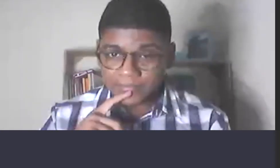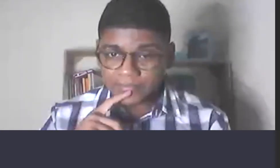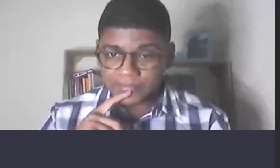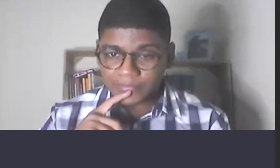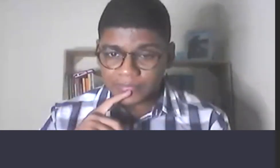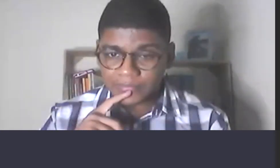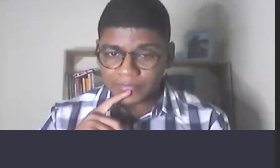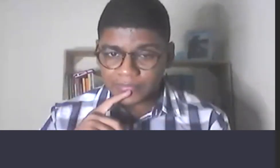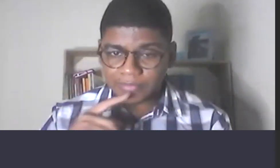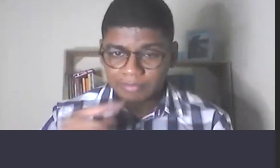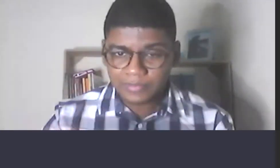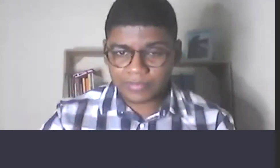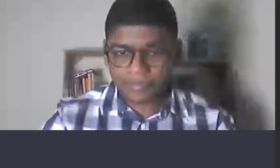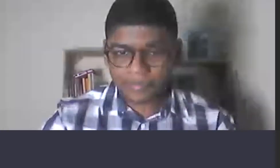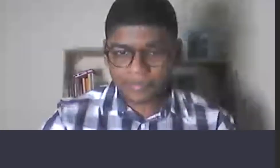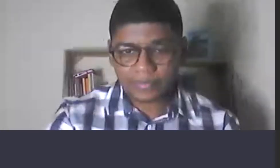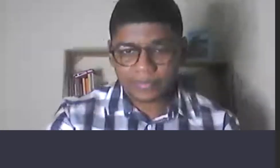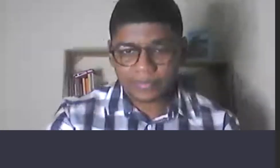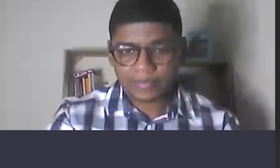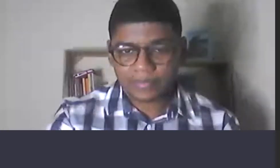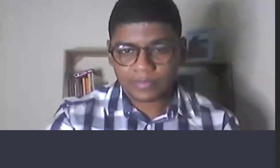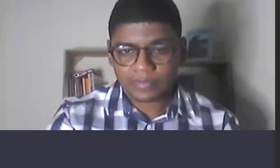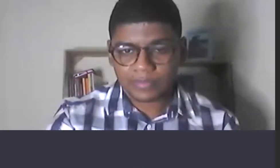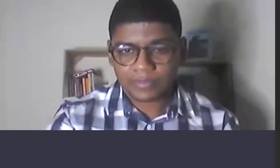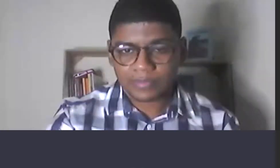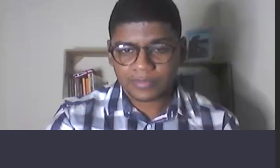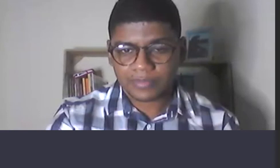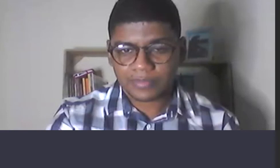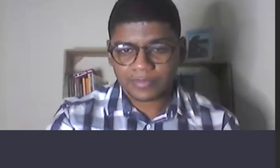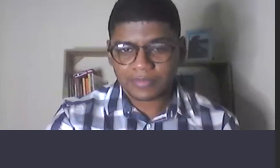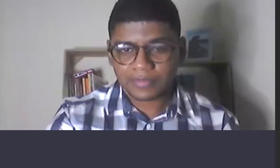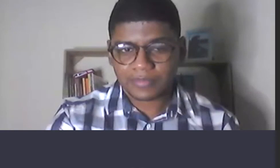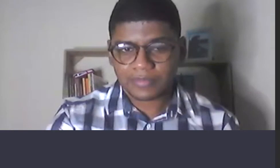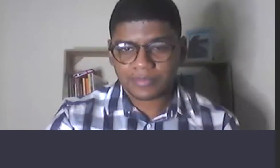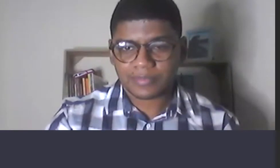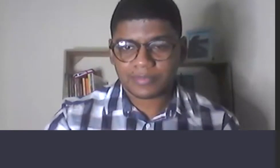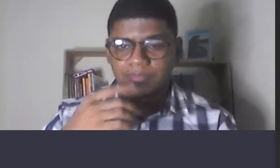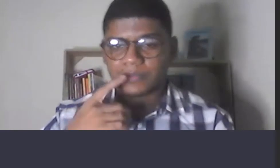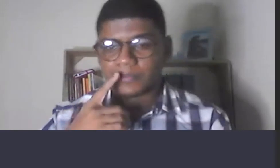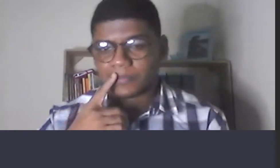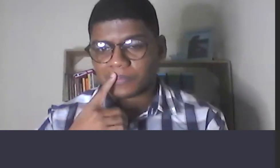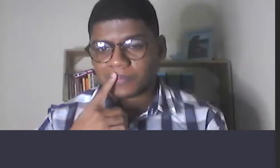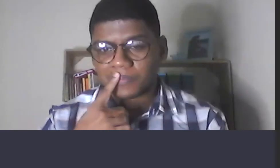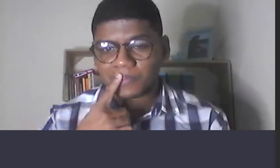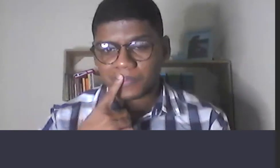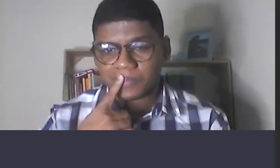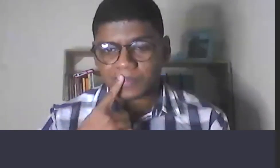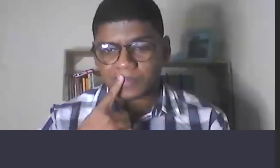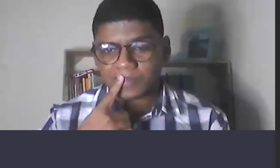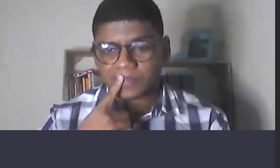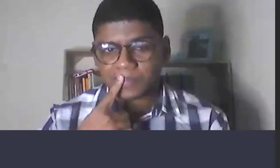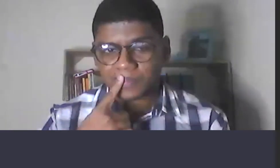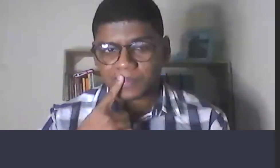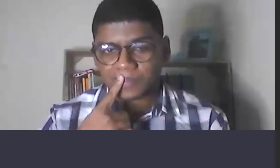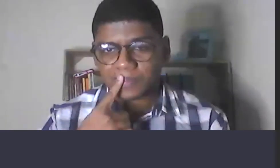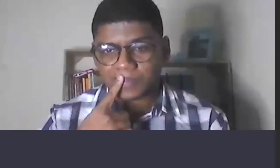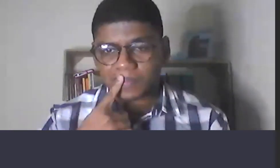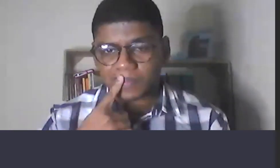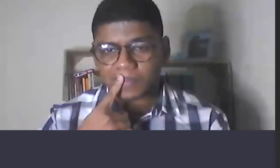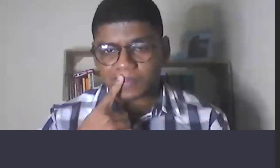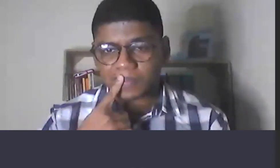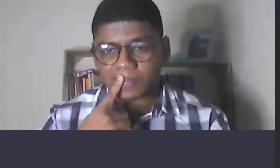qualidade da aula tá ótima e tem dia que não. Eu não sei se ia fruir conforme planejado. E você vê o que fica melhor, o que você acha que fica melhor